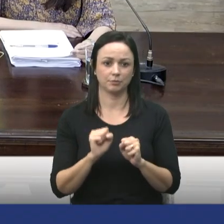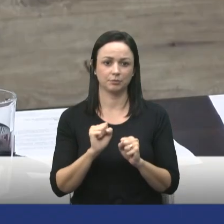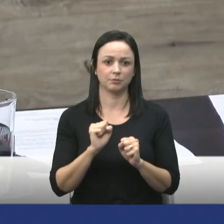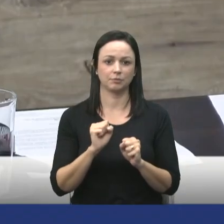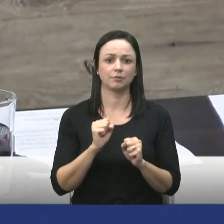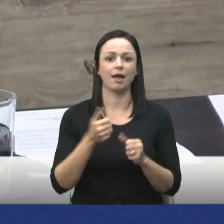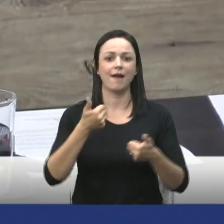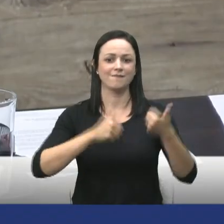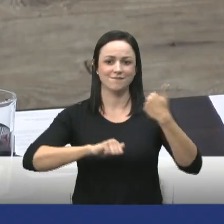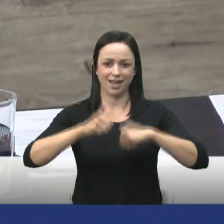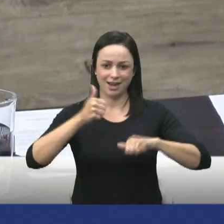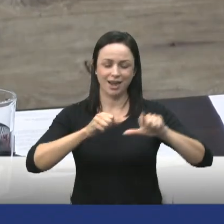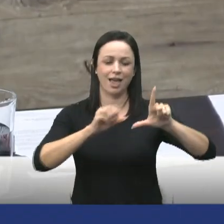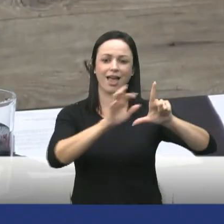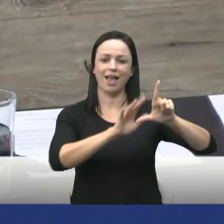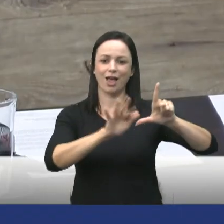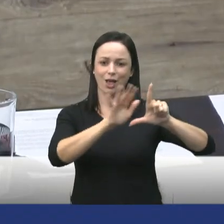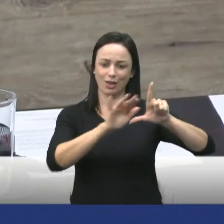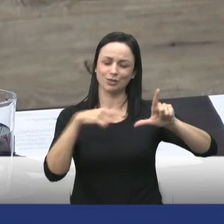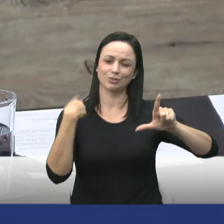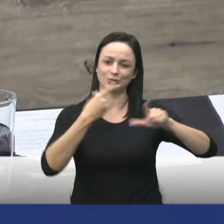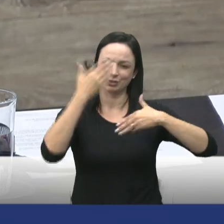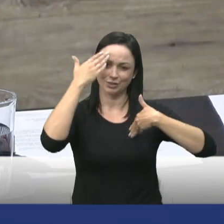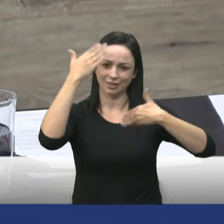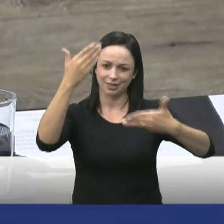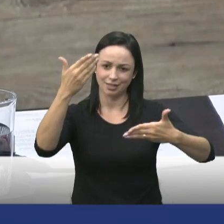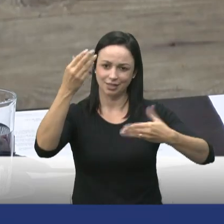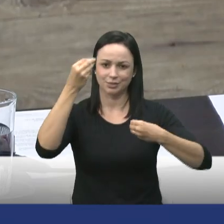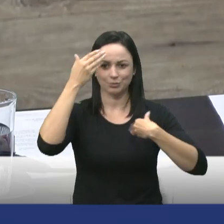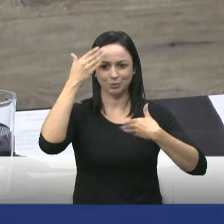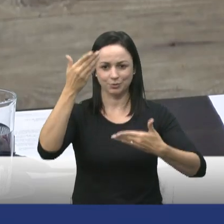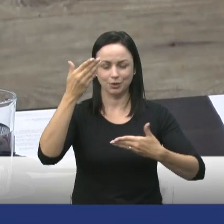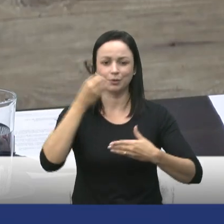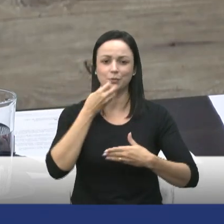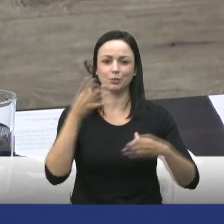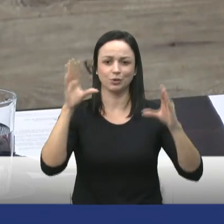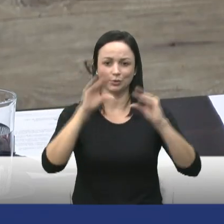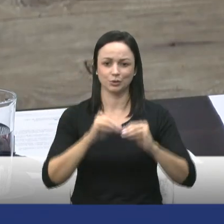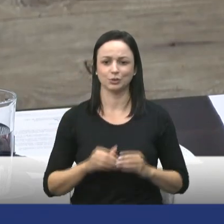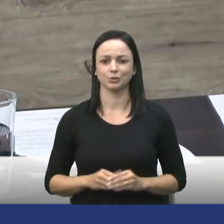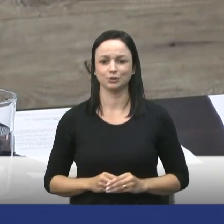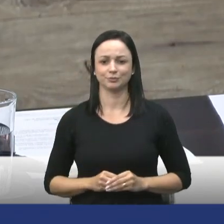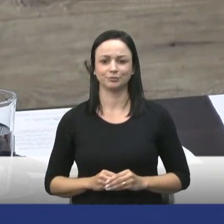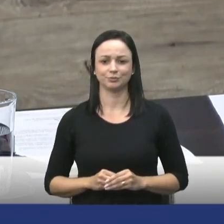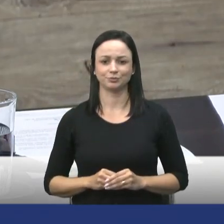avaliar a gente aí pelo QR Code, a gente agradece, tá bom? Muito obrigada. Boa noite a todos.